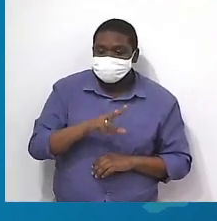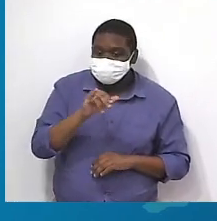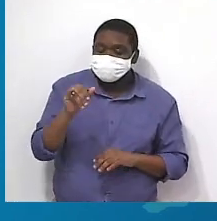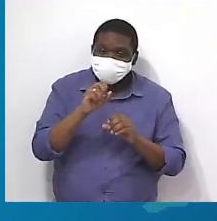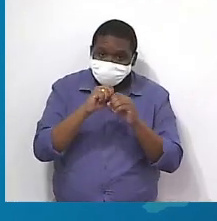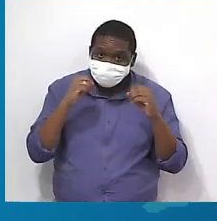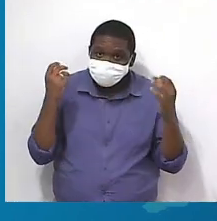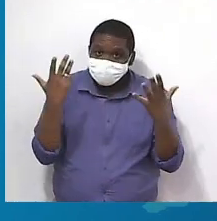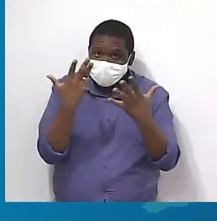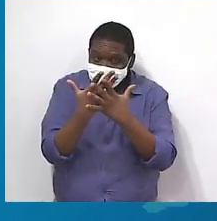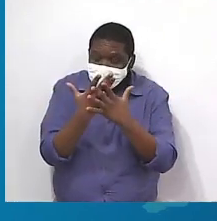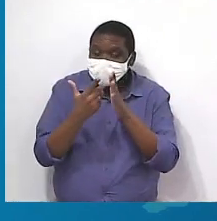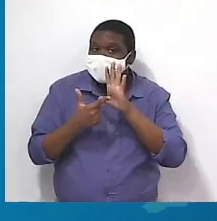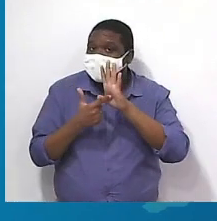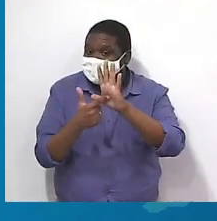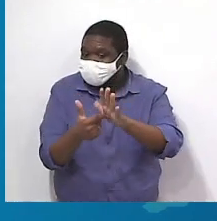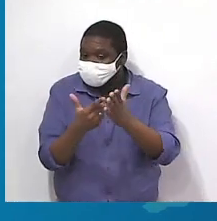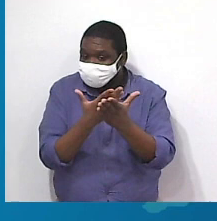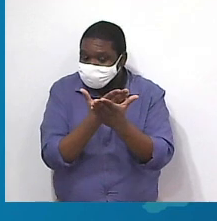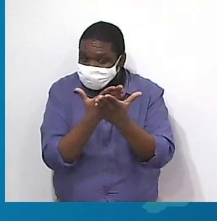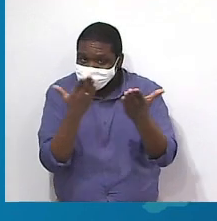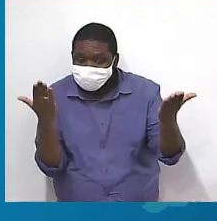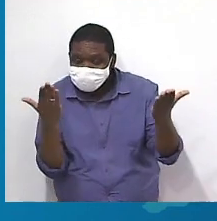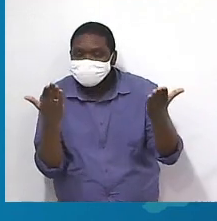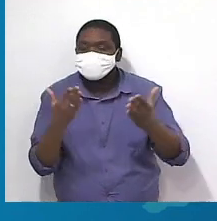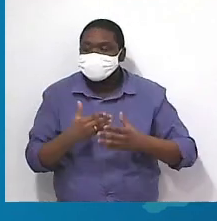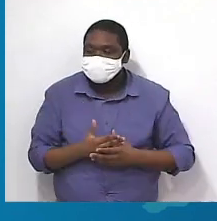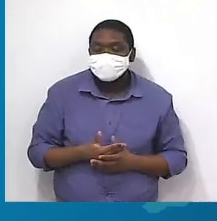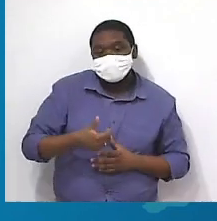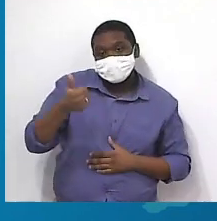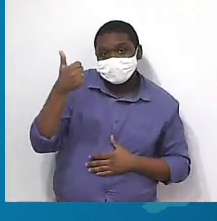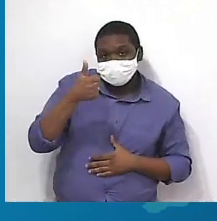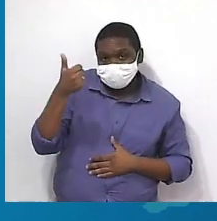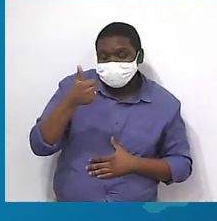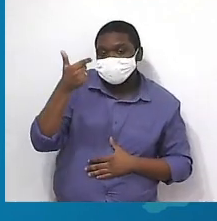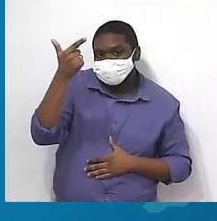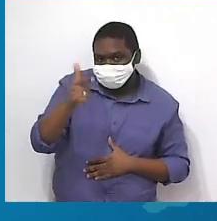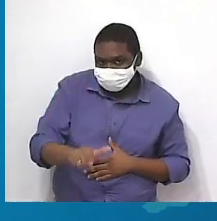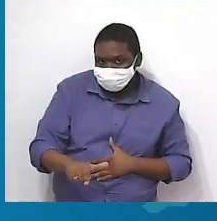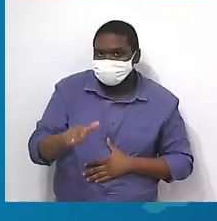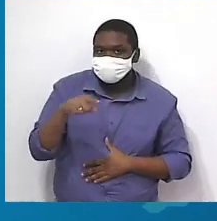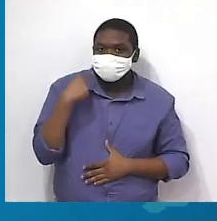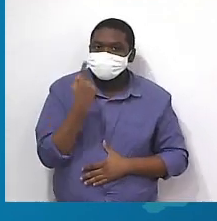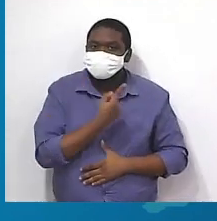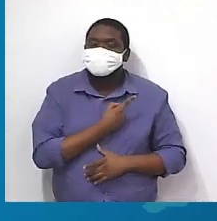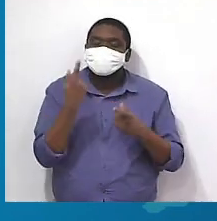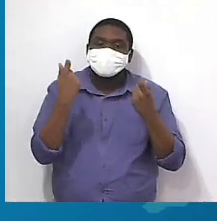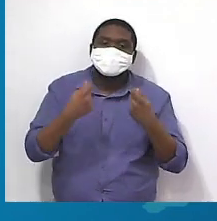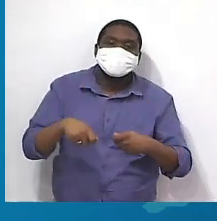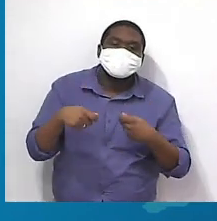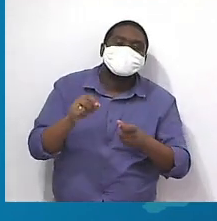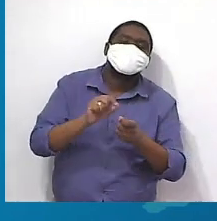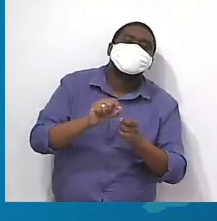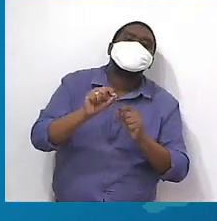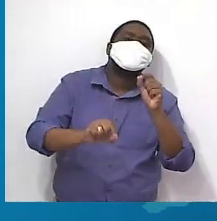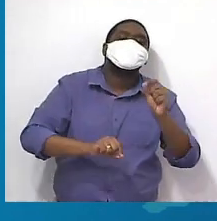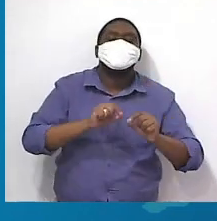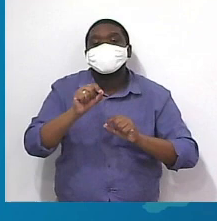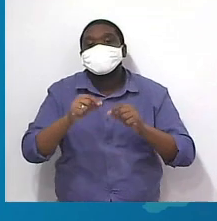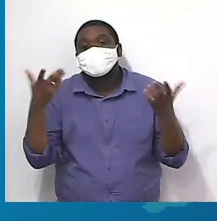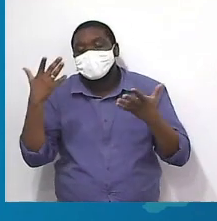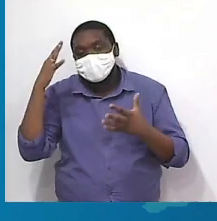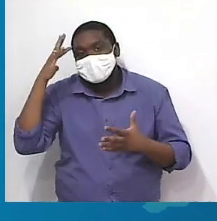bem devagarinho para vocês agora terem ideia comigo da solução. Primeiro, mais uma vez, o que é que a gente precisa fazer para resolver essa